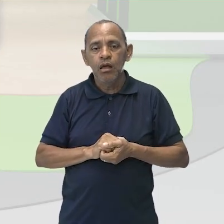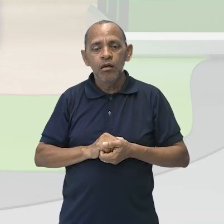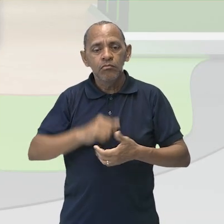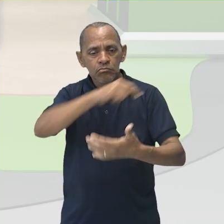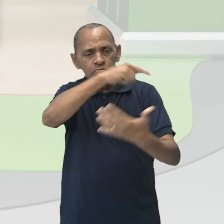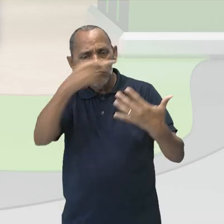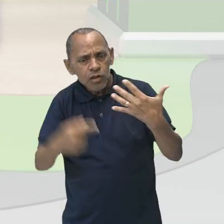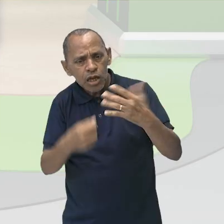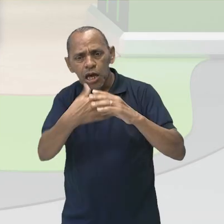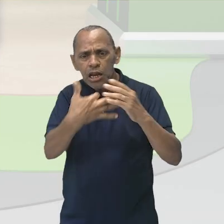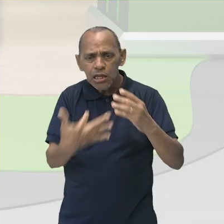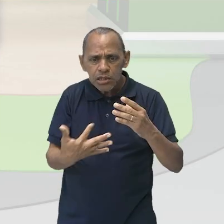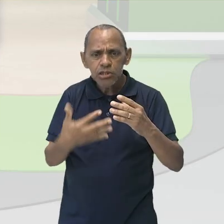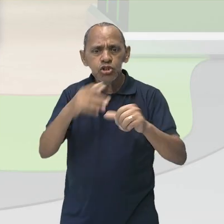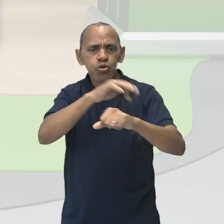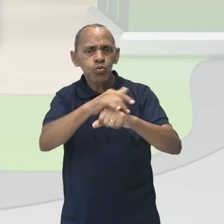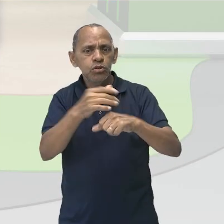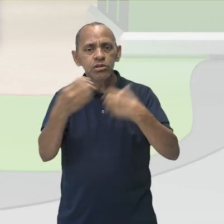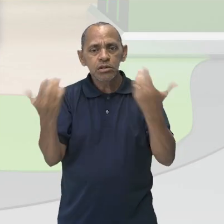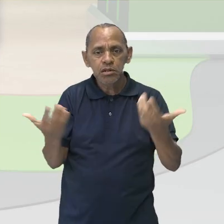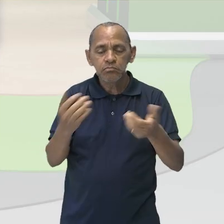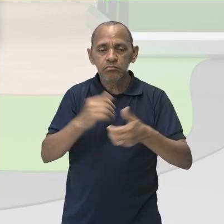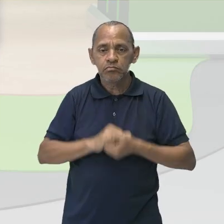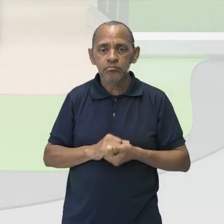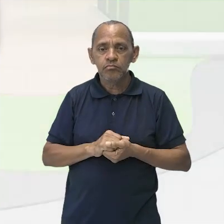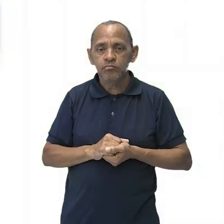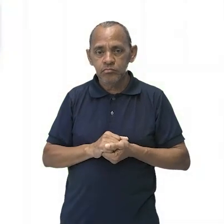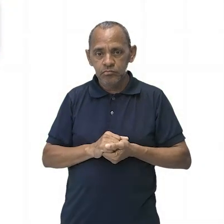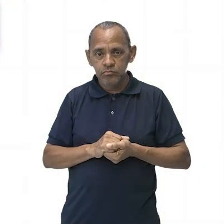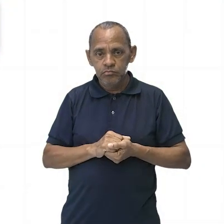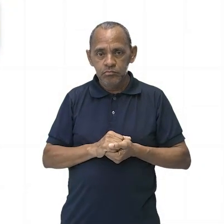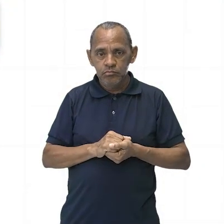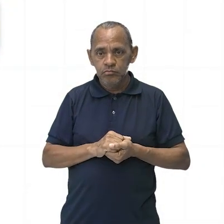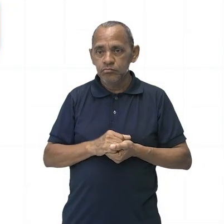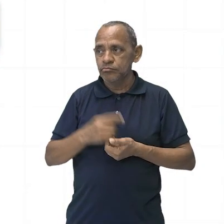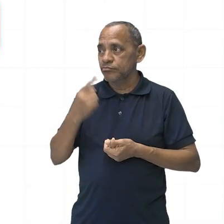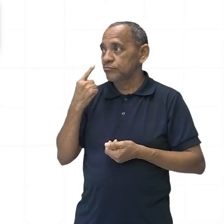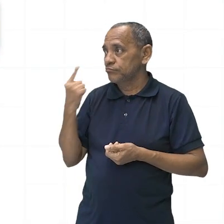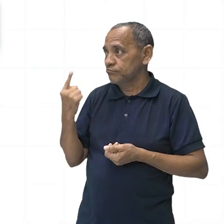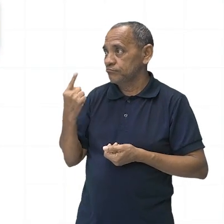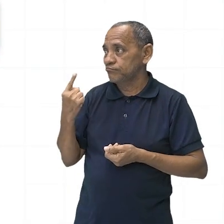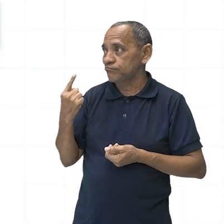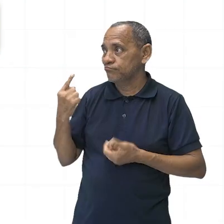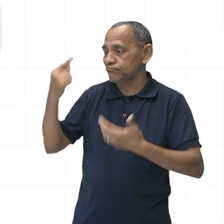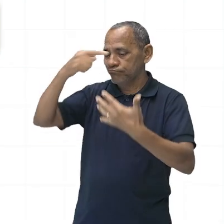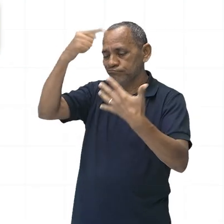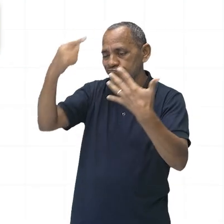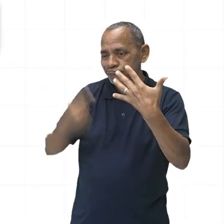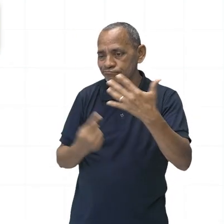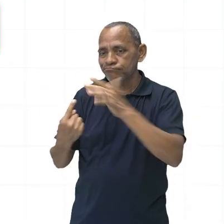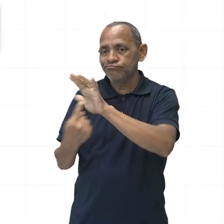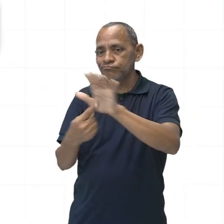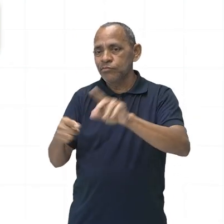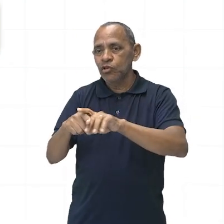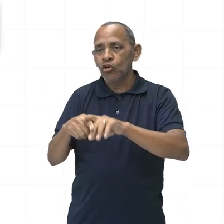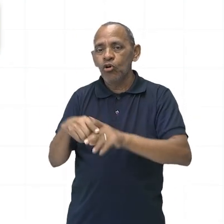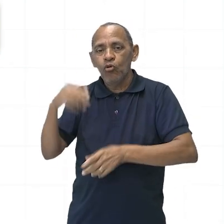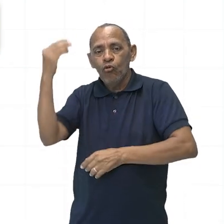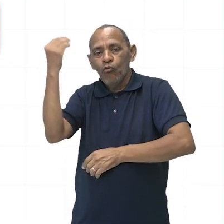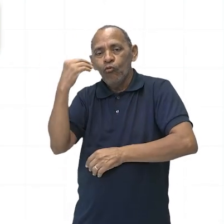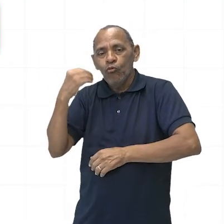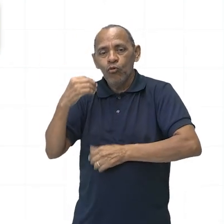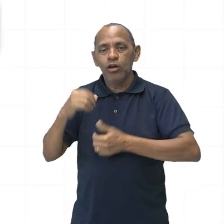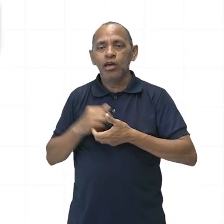e características dessa doença, distrofia muscular de Duchenne? Ela se apresenta como uma fraqueza muscular